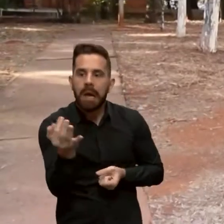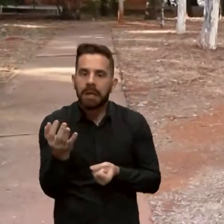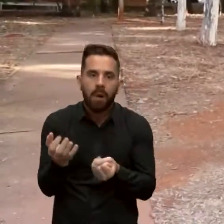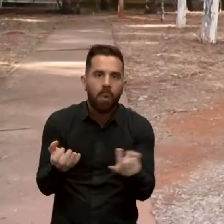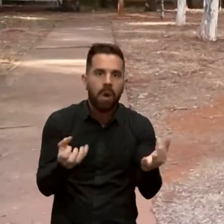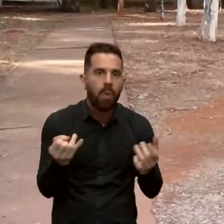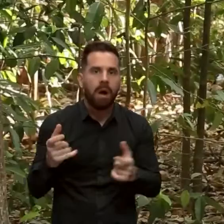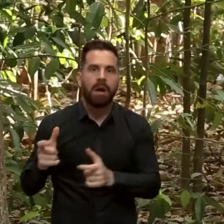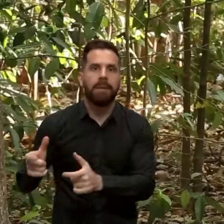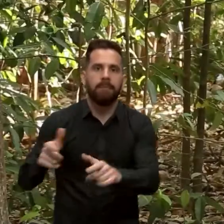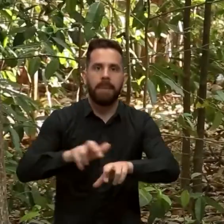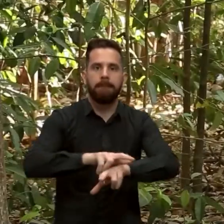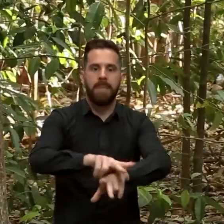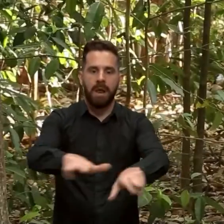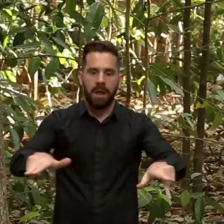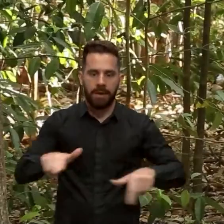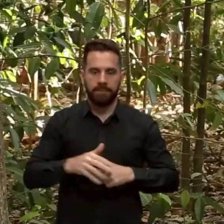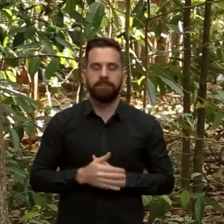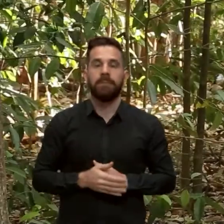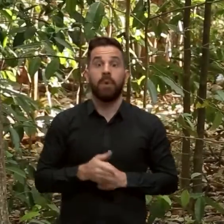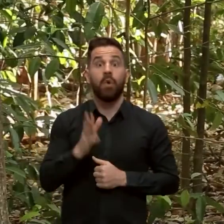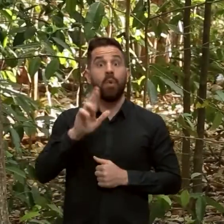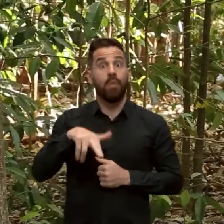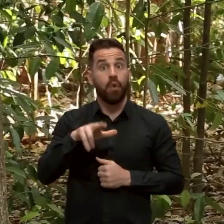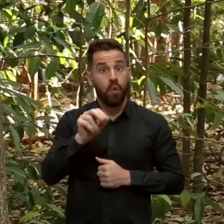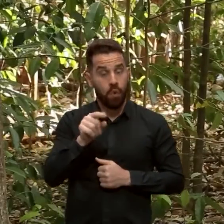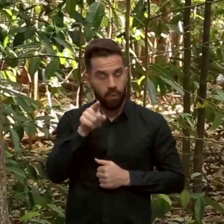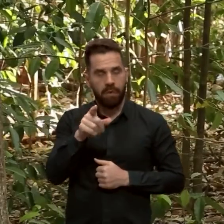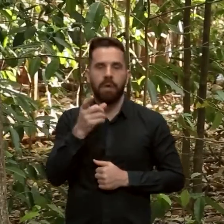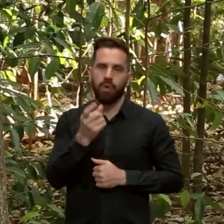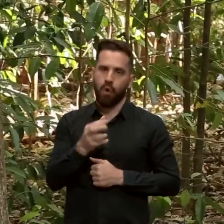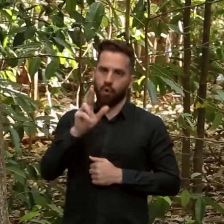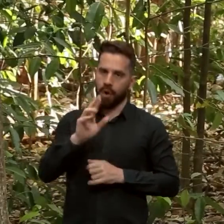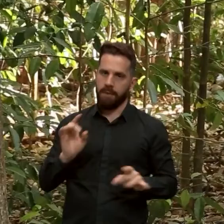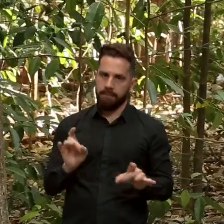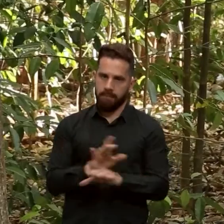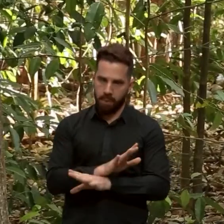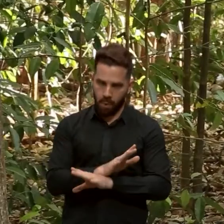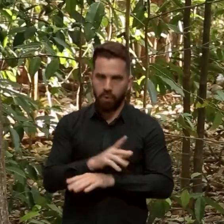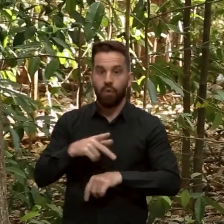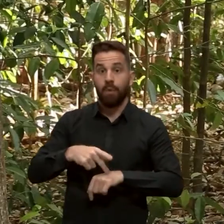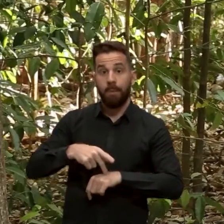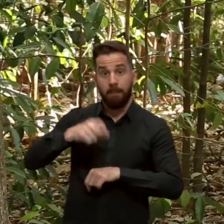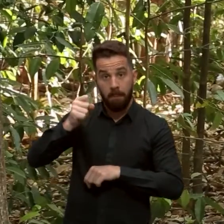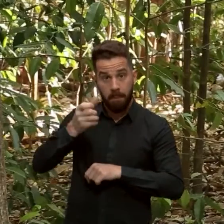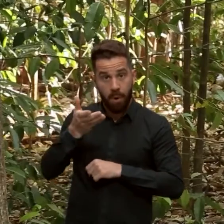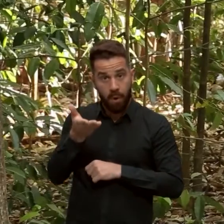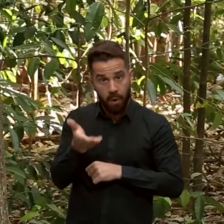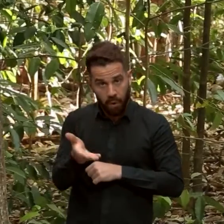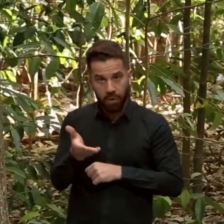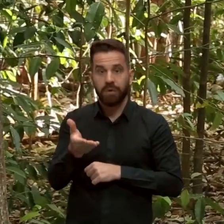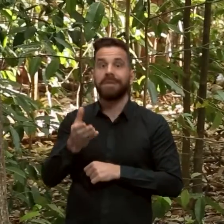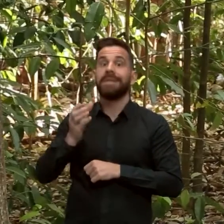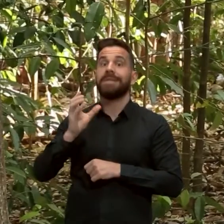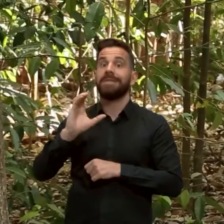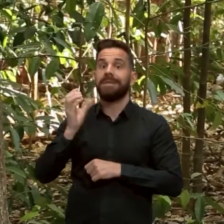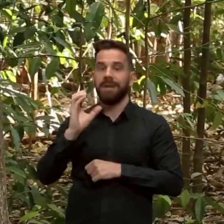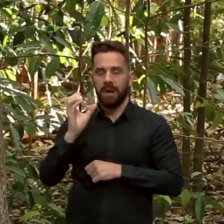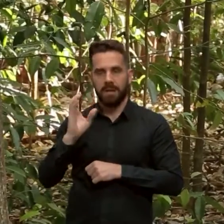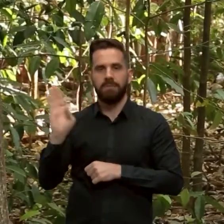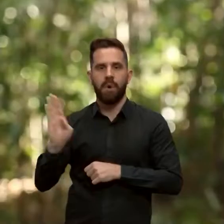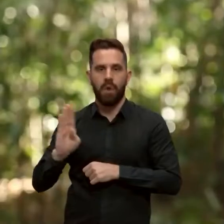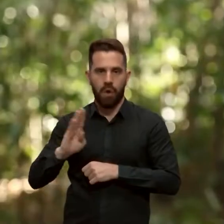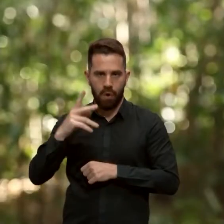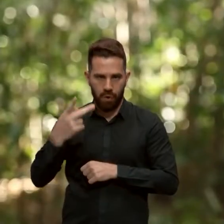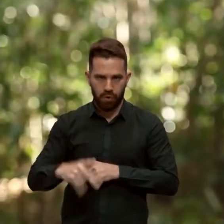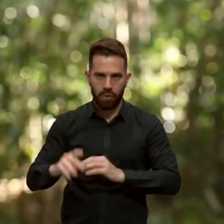natureza. Bruno Ribeiro, doutor pelo programa de pós-graduação do Instituto de Ciências Biológicas da